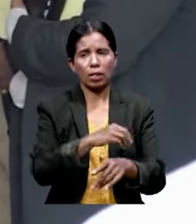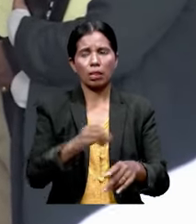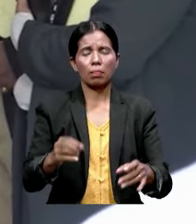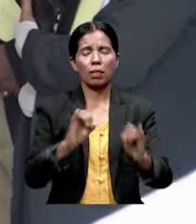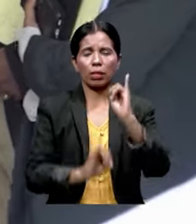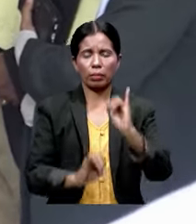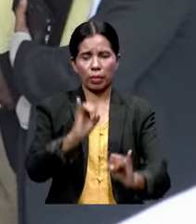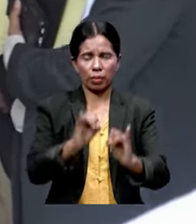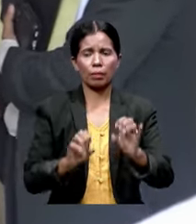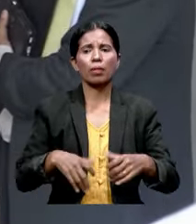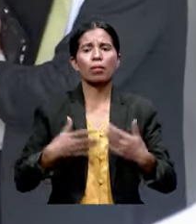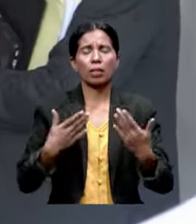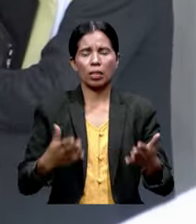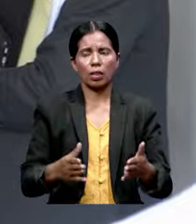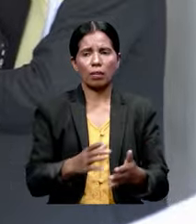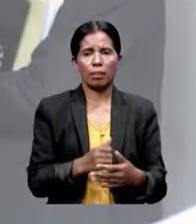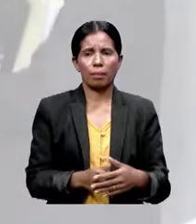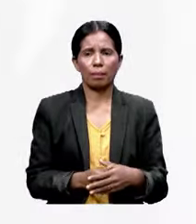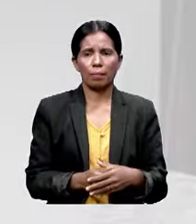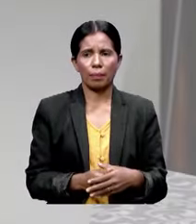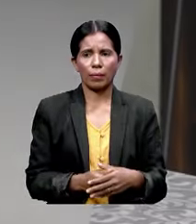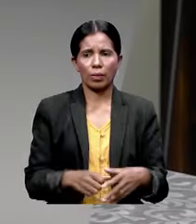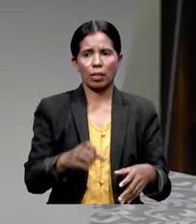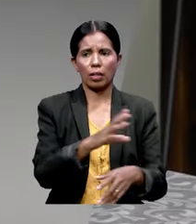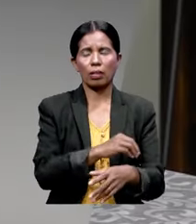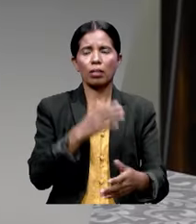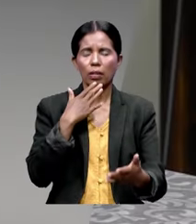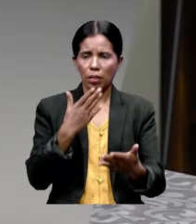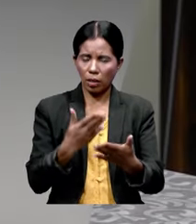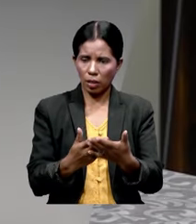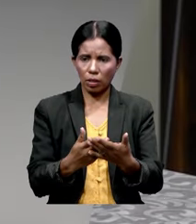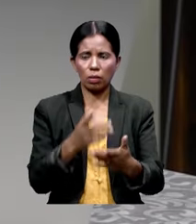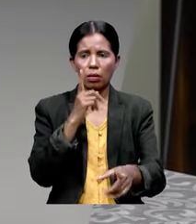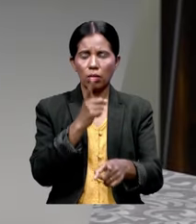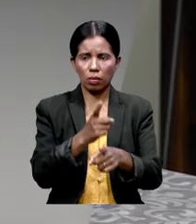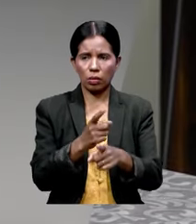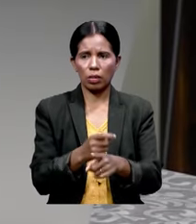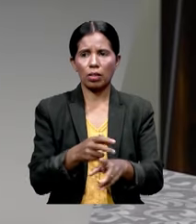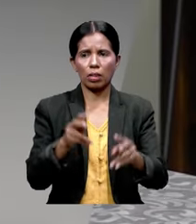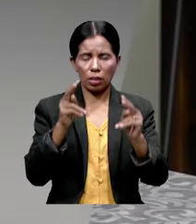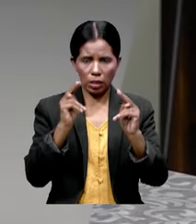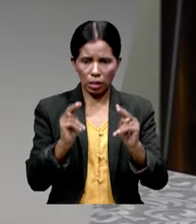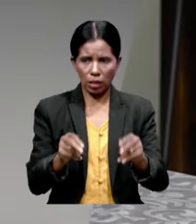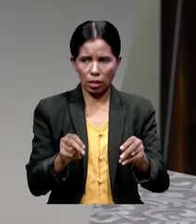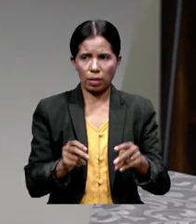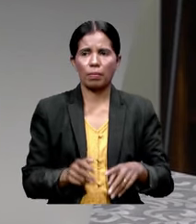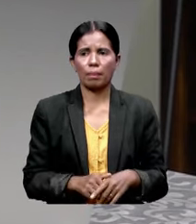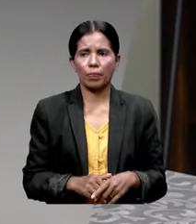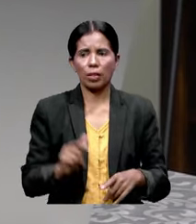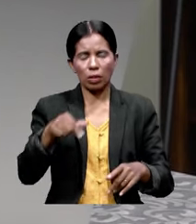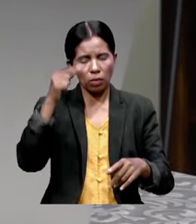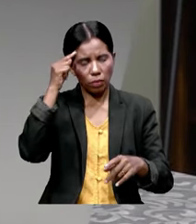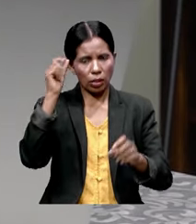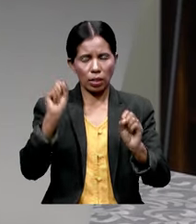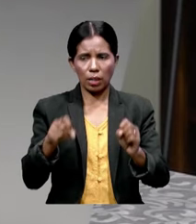independente. Missão anticorrupção, dia clio, né? Tem que. Governo tem